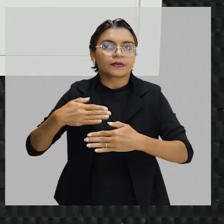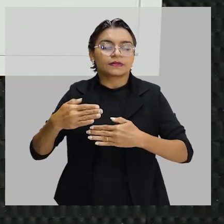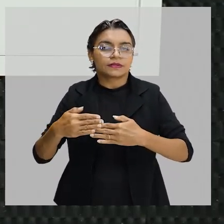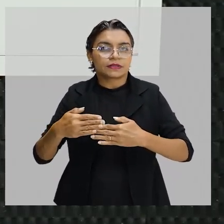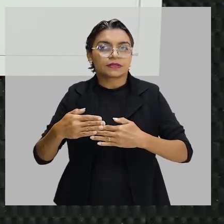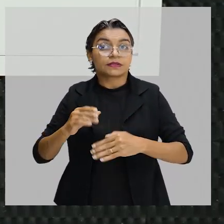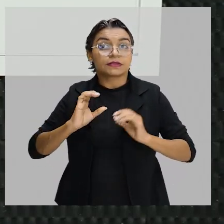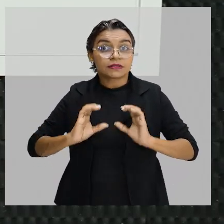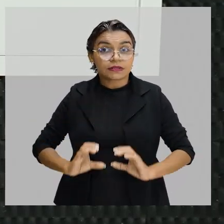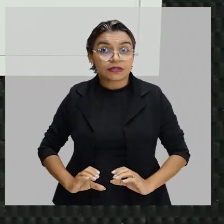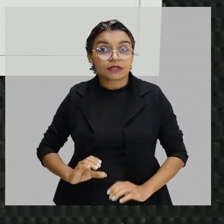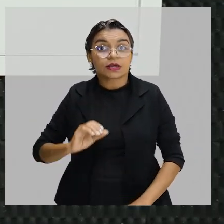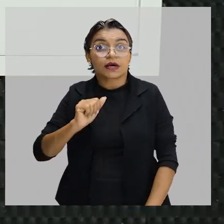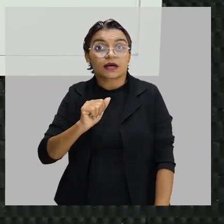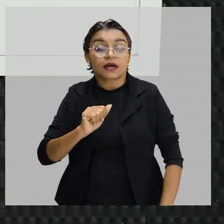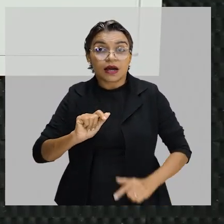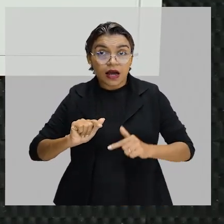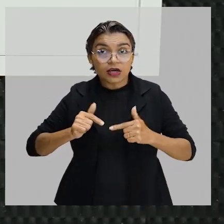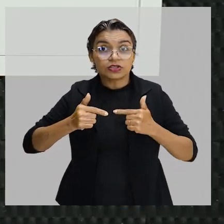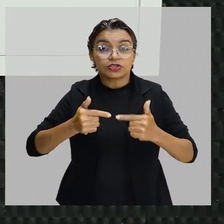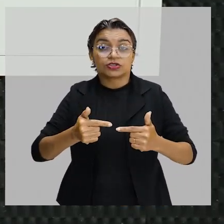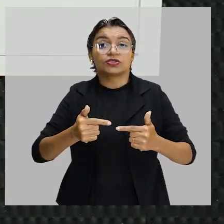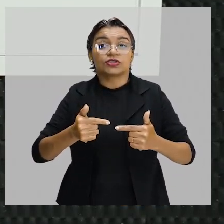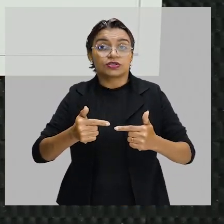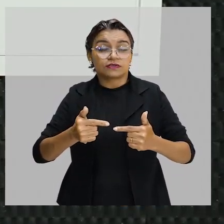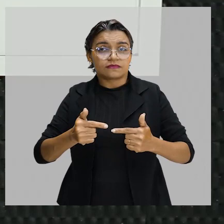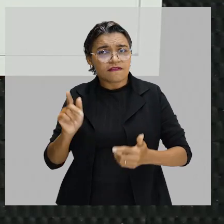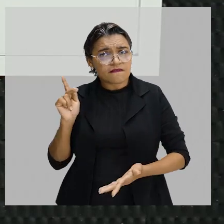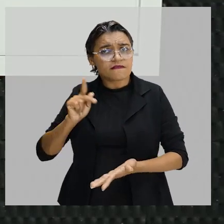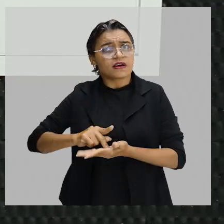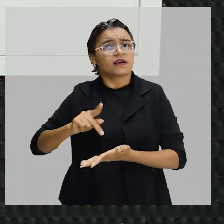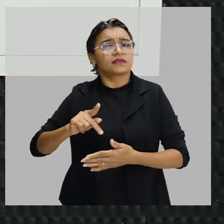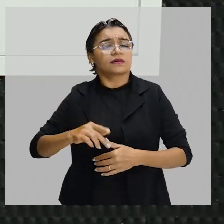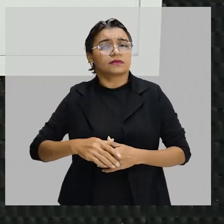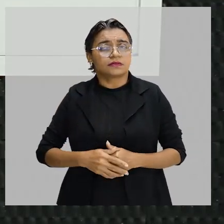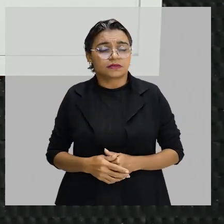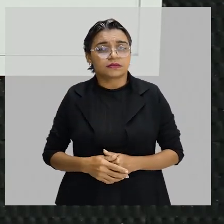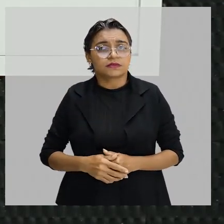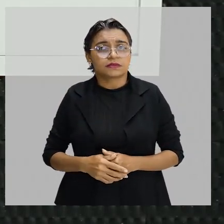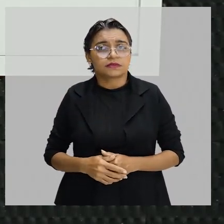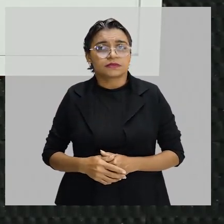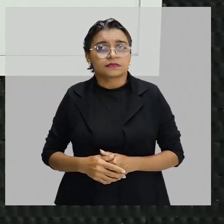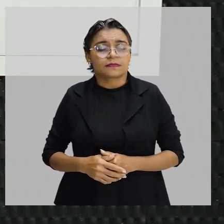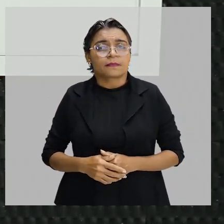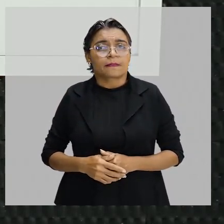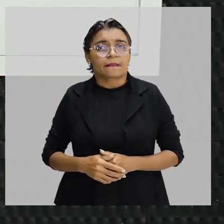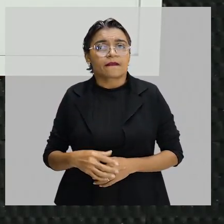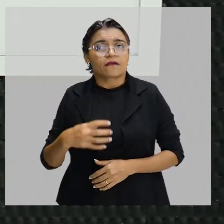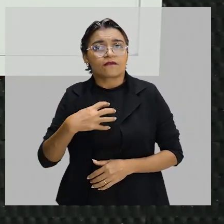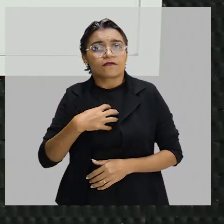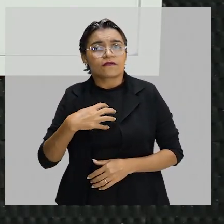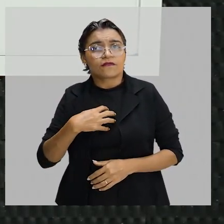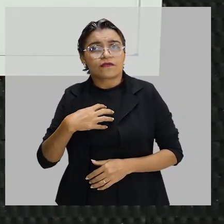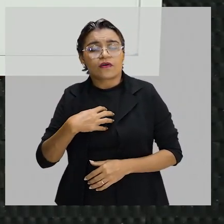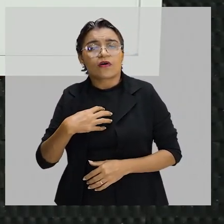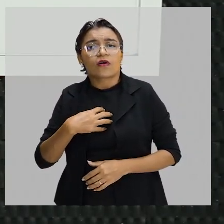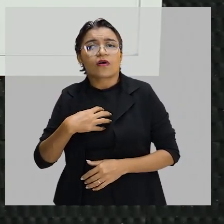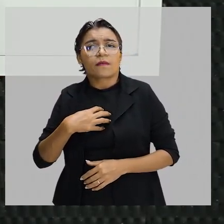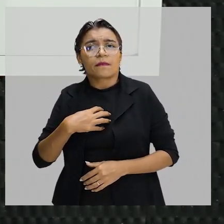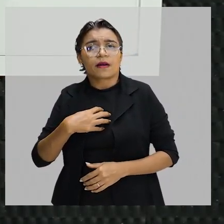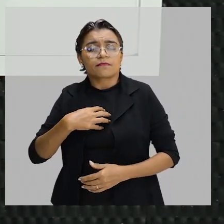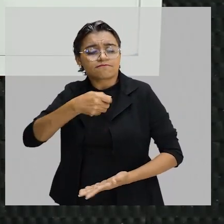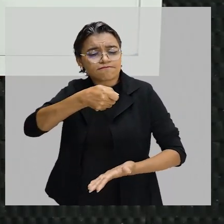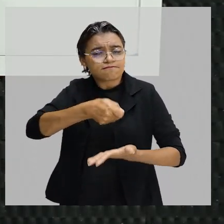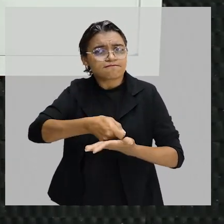ativa mais latente. Eu preciso de um processo de cidadania ativa de forma imperativa,